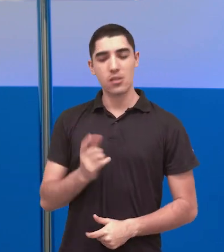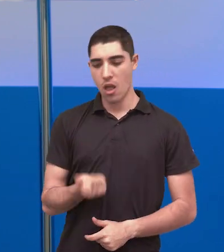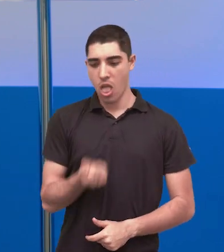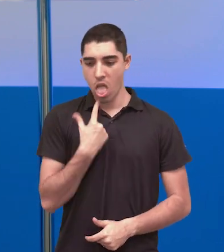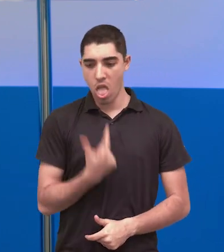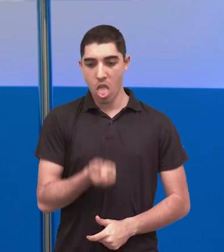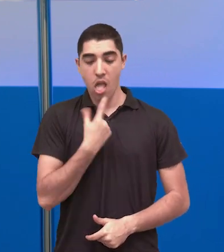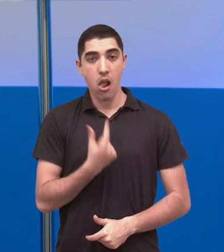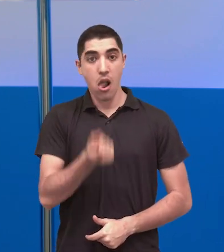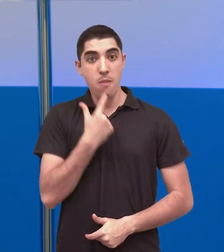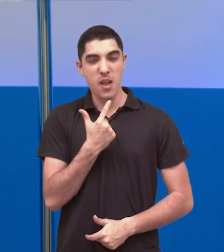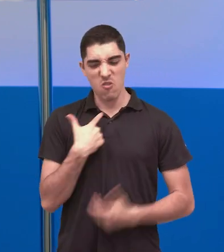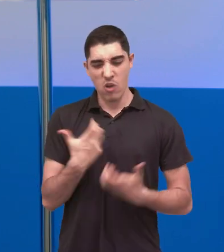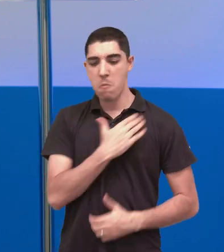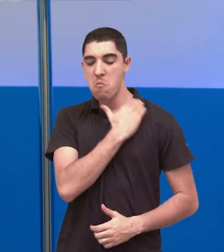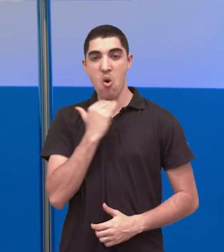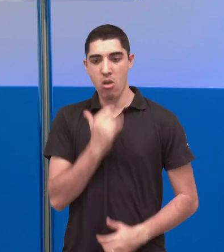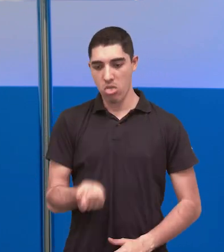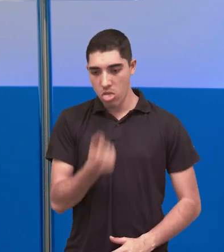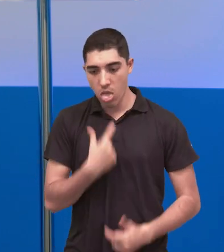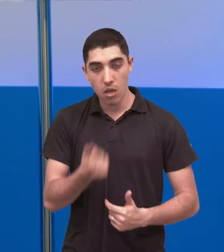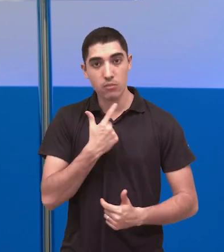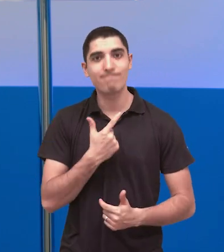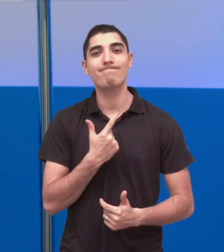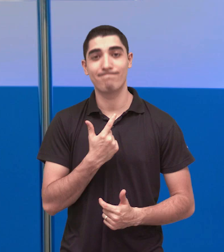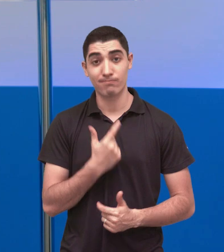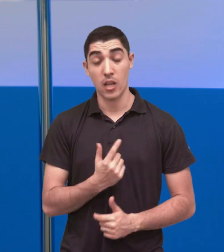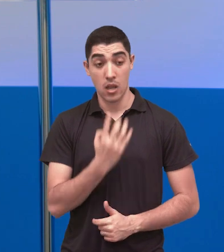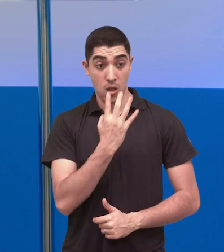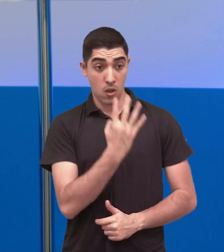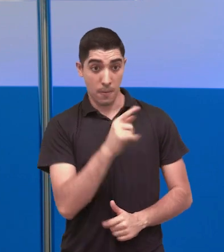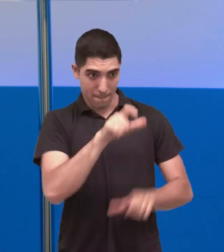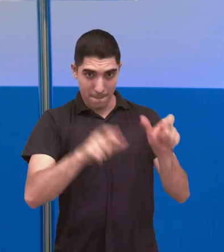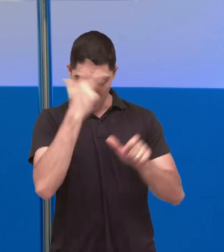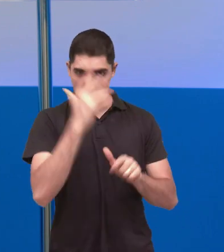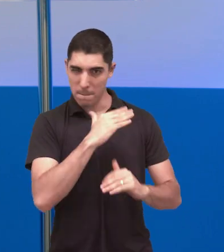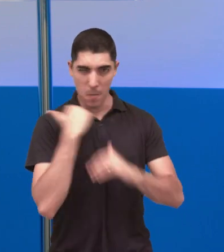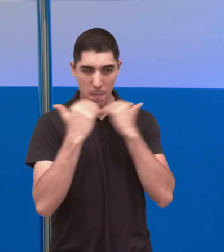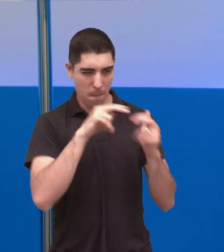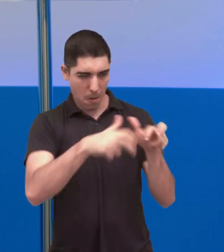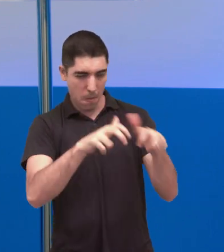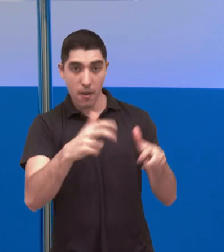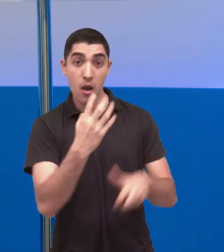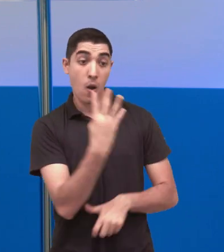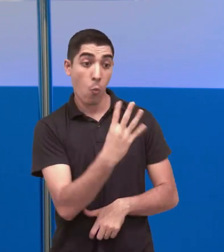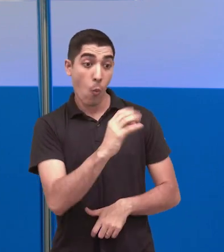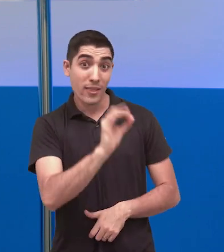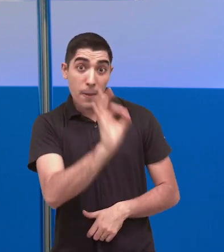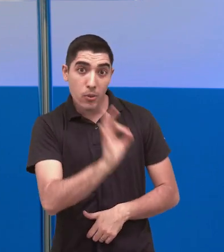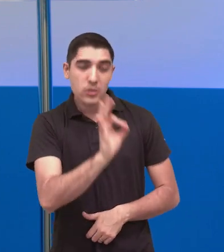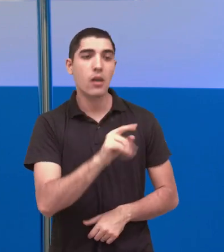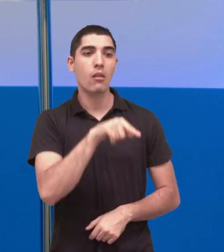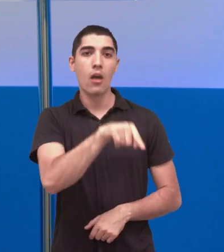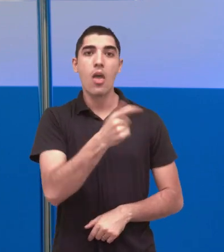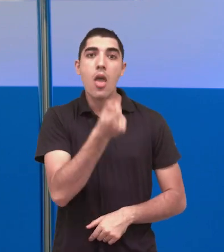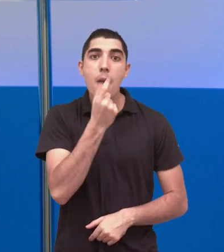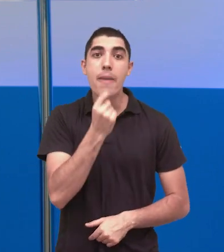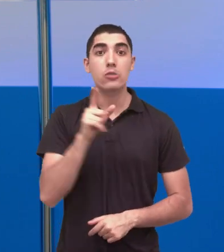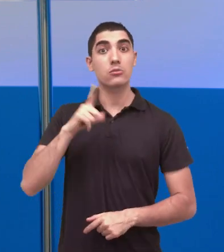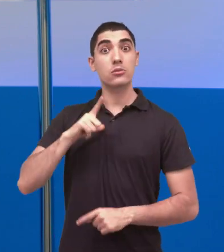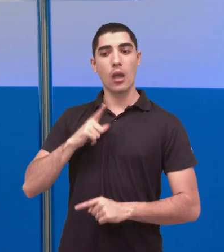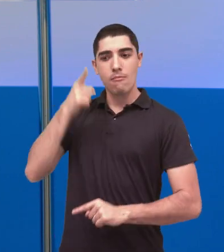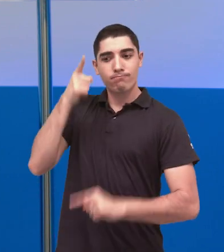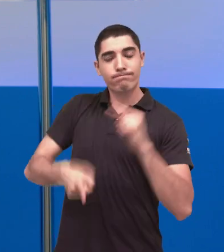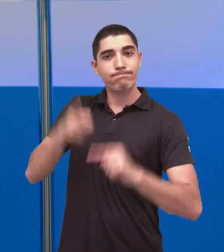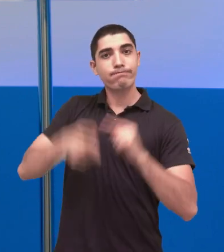autointoxicação intencional com o uso de medicamentos. 40% dos óbitos envolve remédios de circulação restrita,